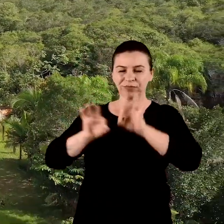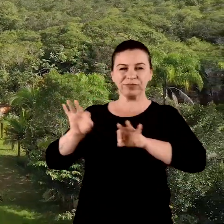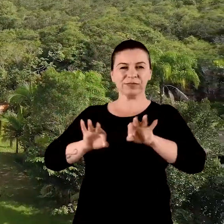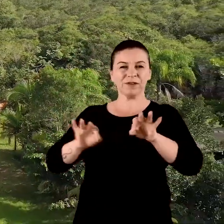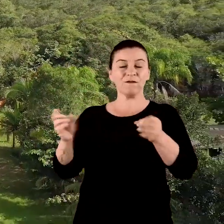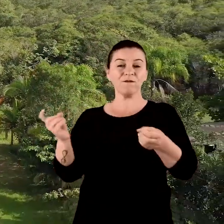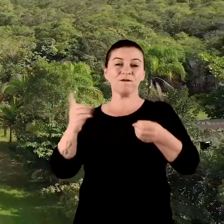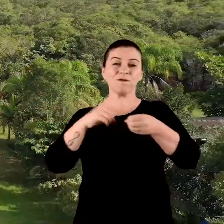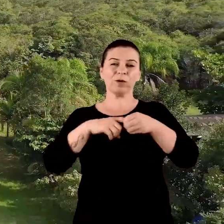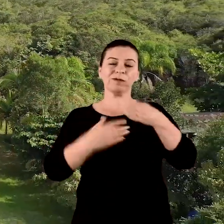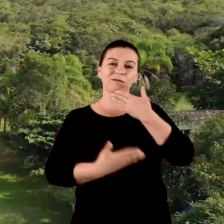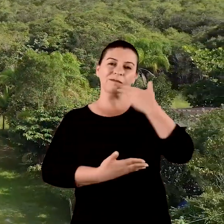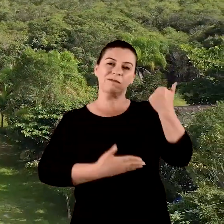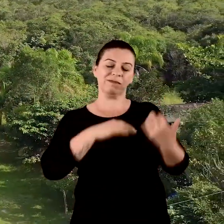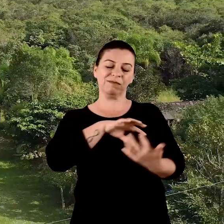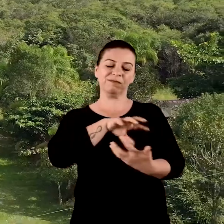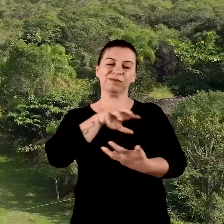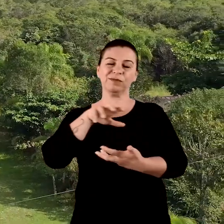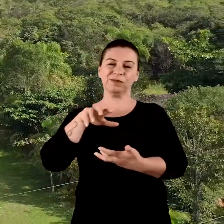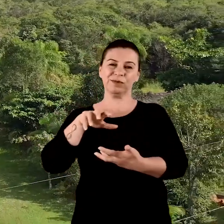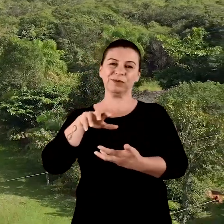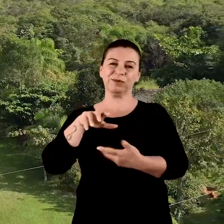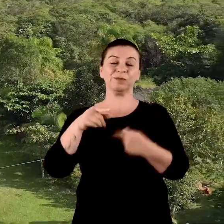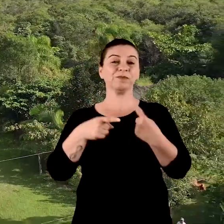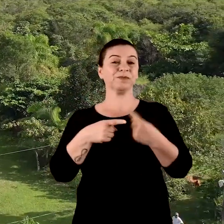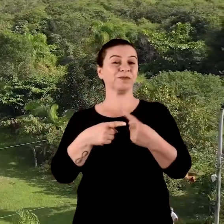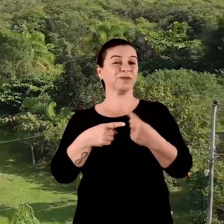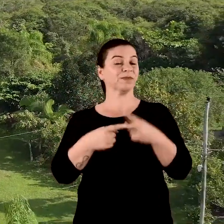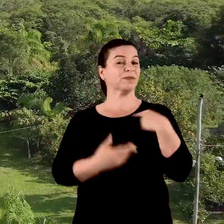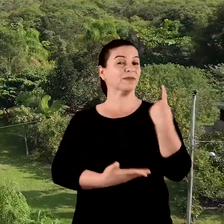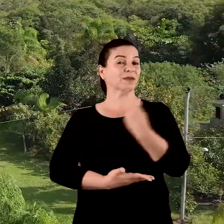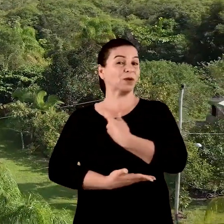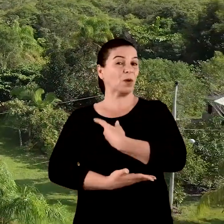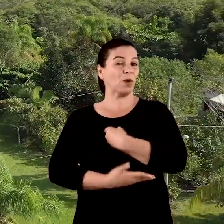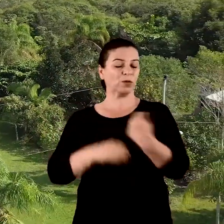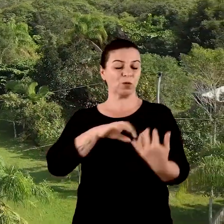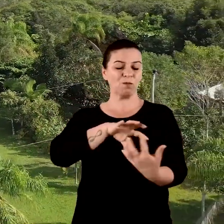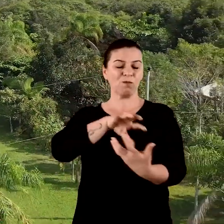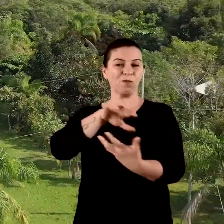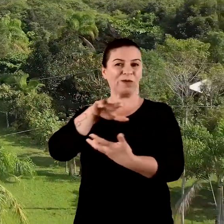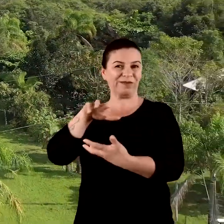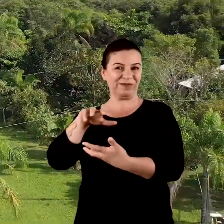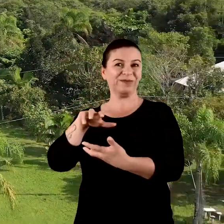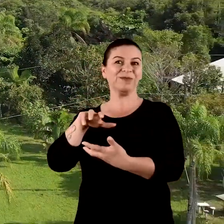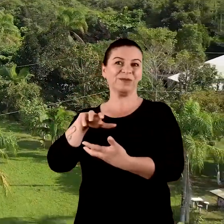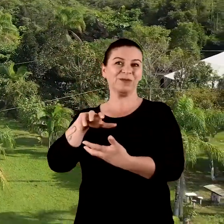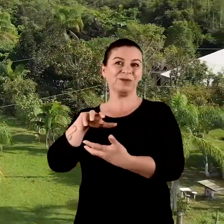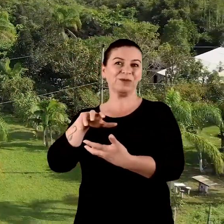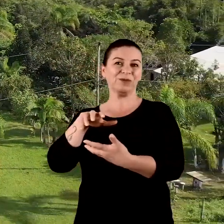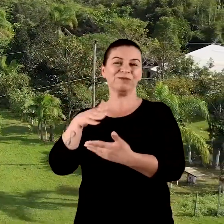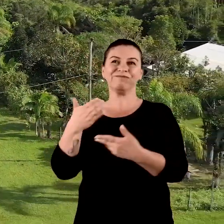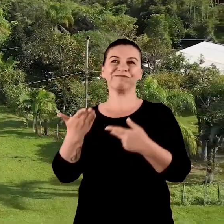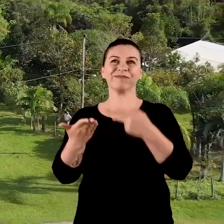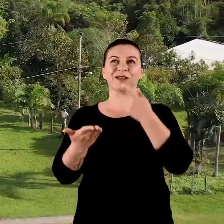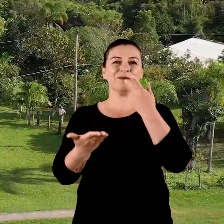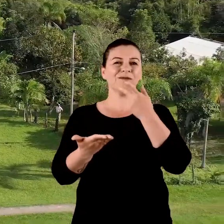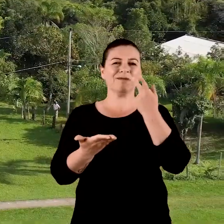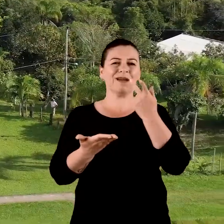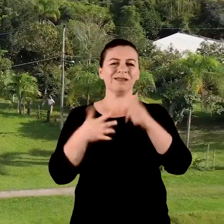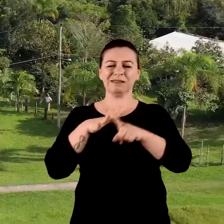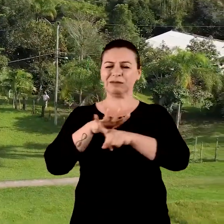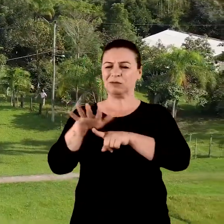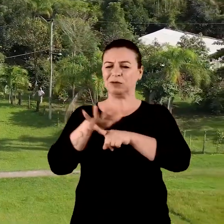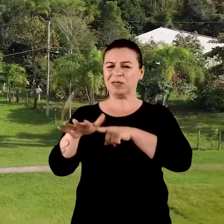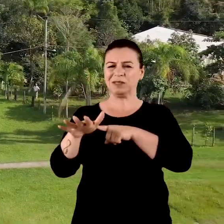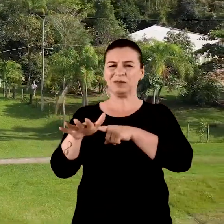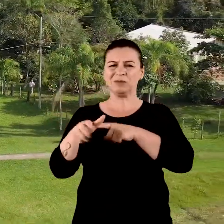se reconstrói, você volta melhor para o teu mundo. Porque dentro do nosso mundo, do nosso sistema, eu